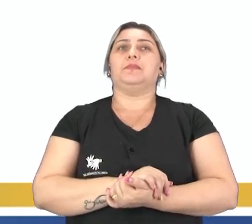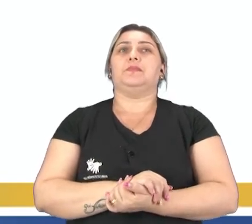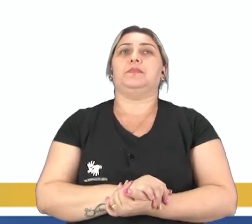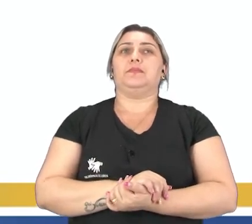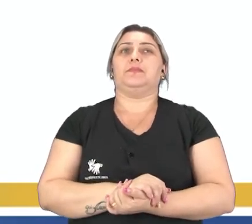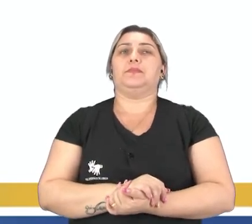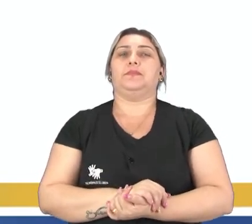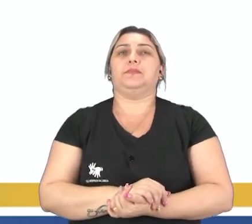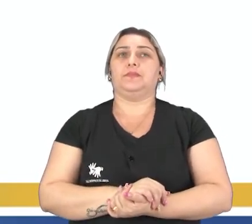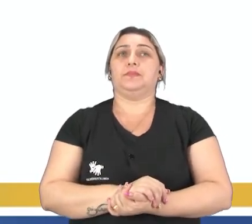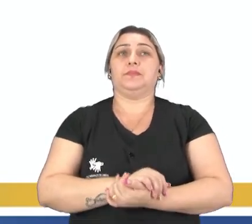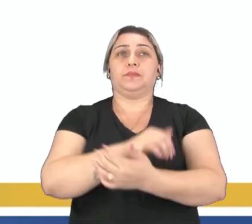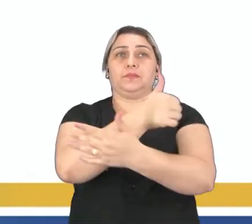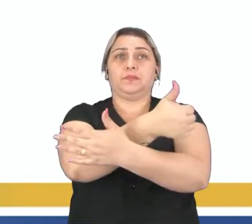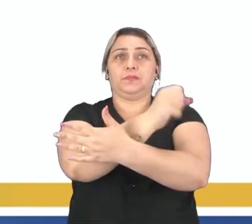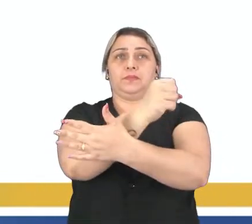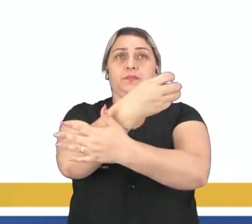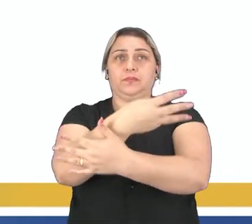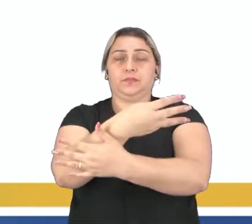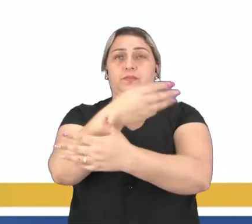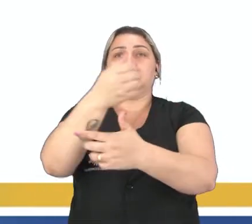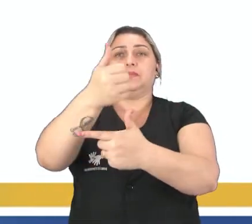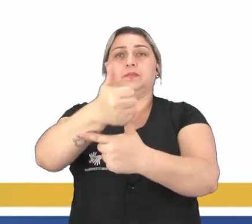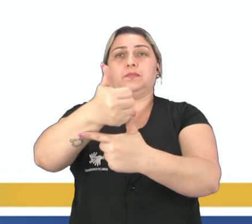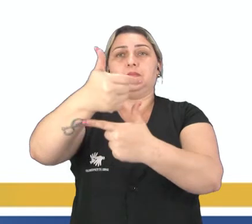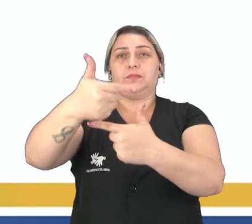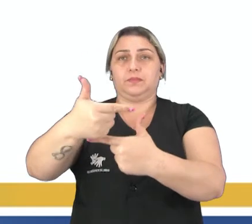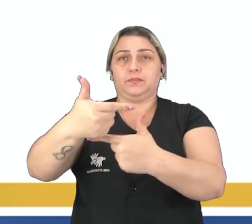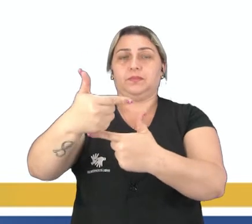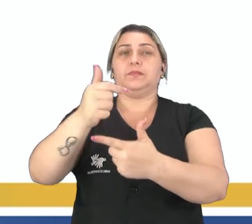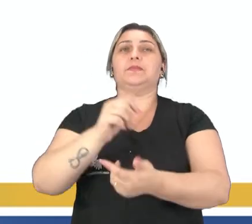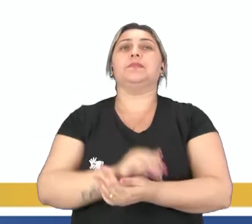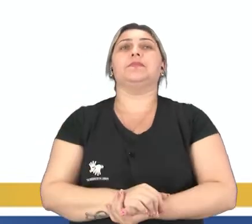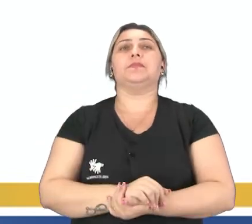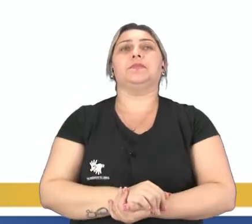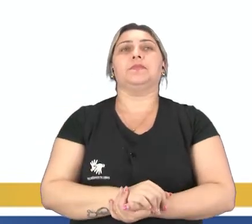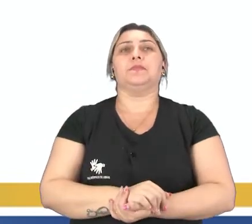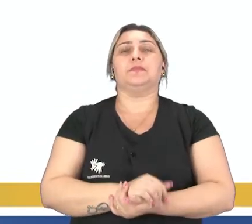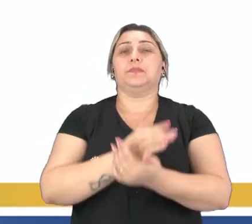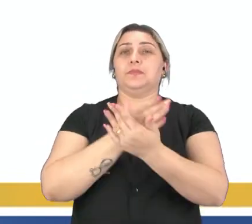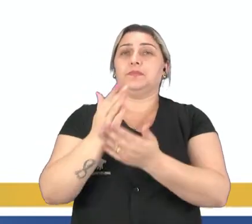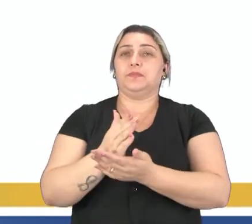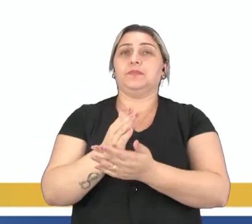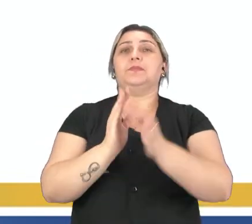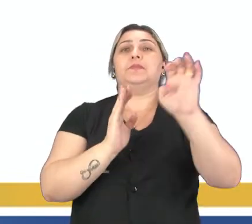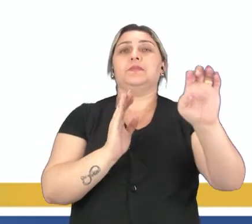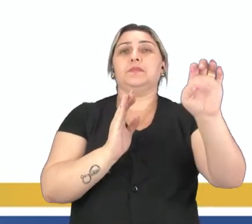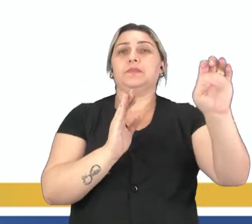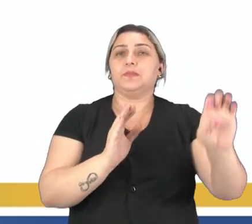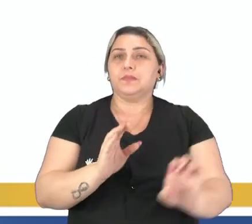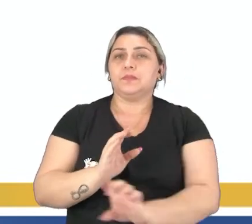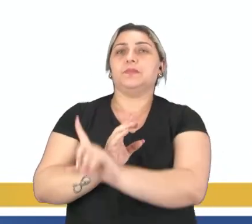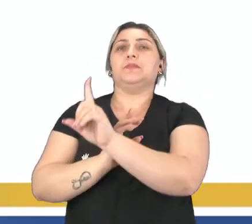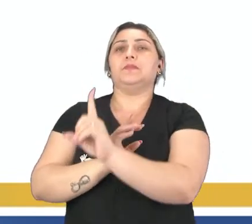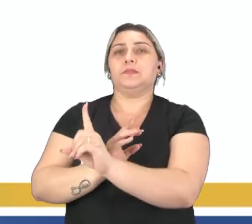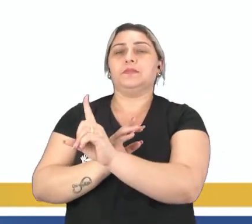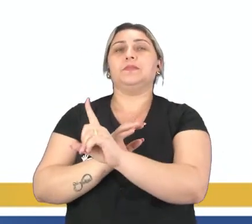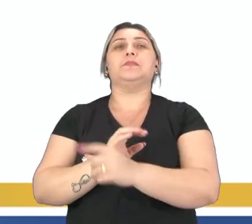Vamos resolver. Eu tenho 183 dividido para 12, começando da esquerda para a